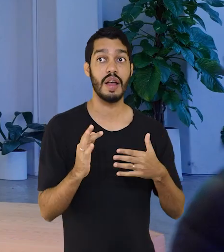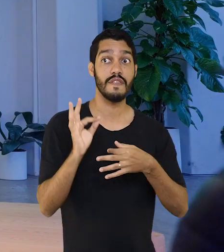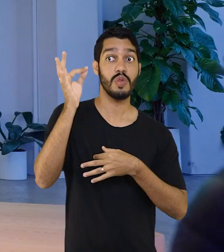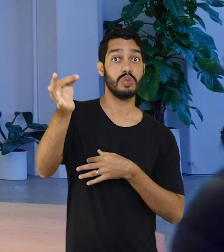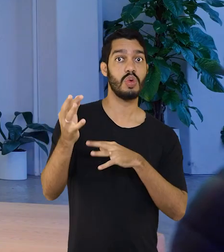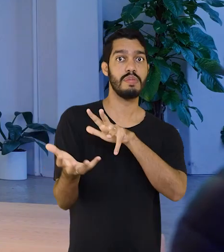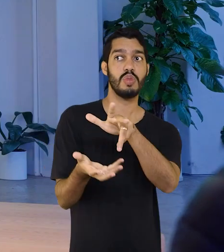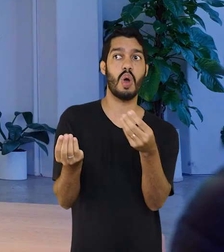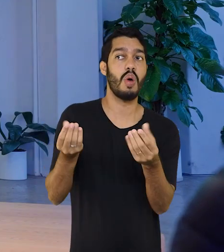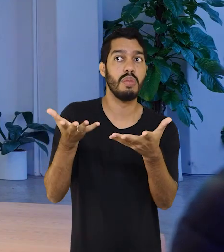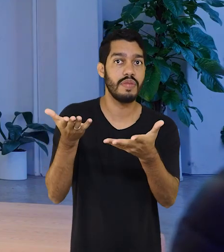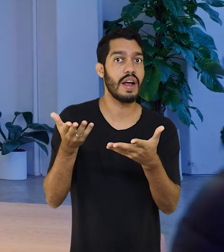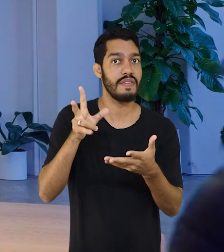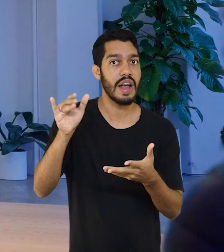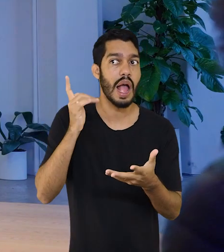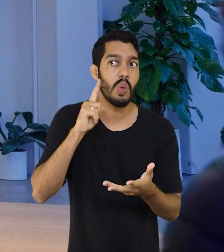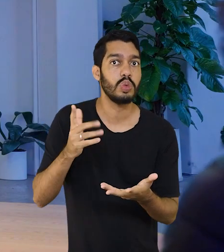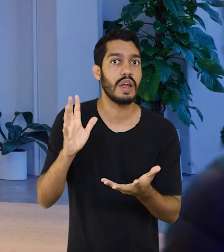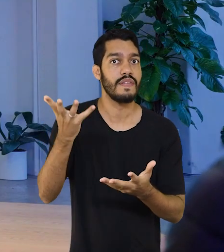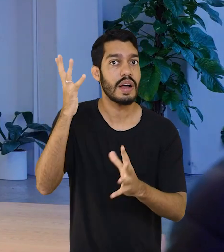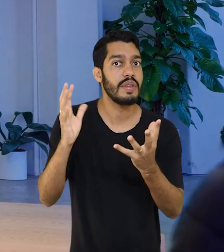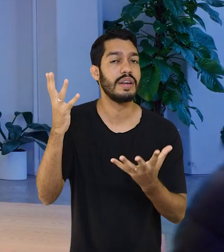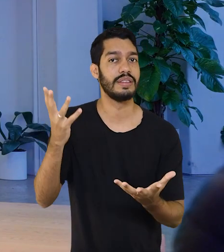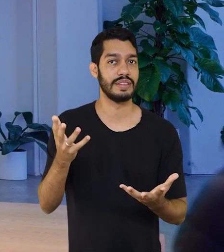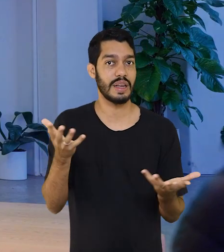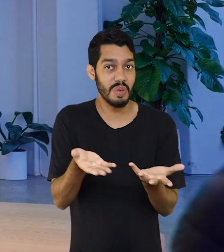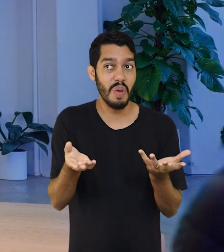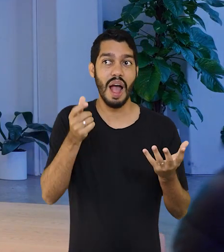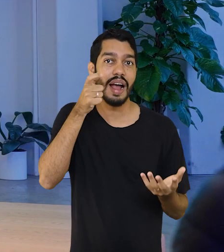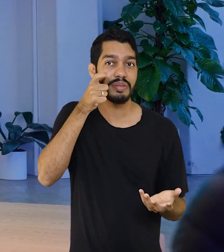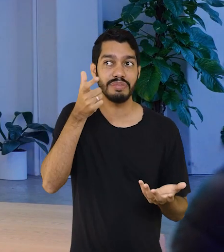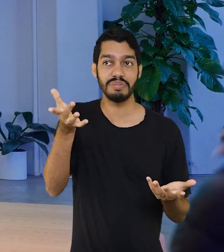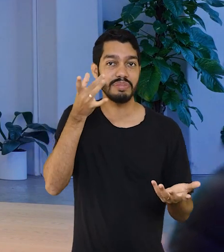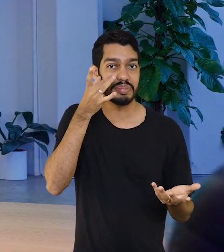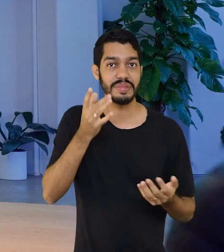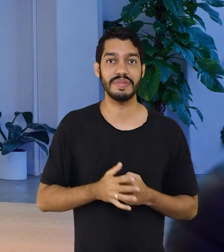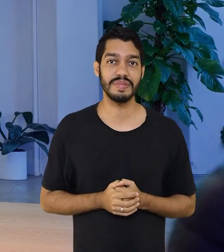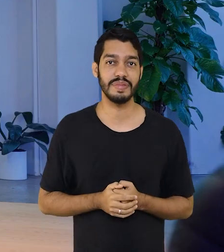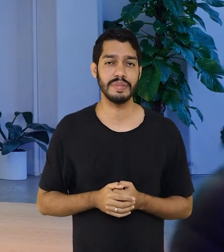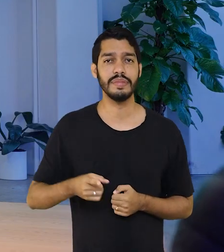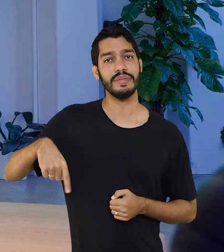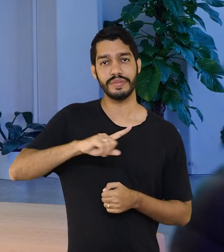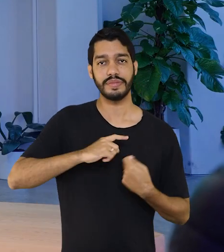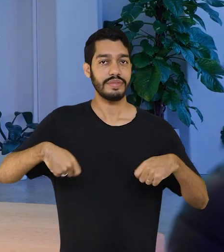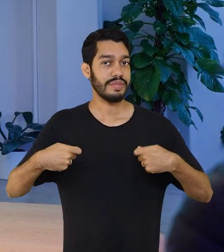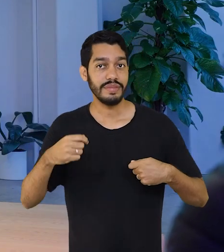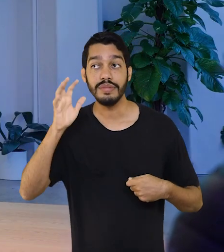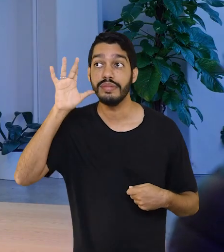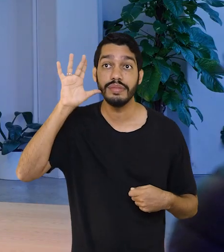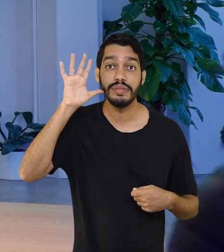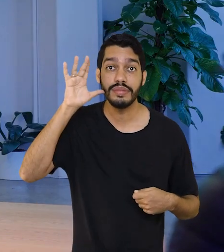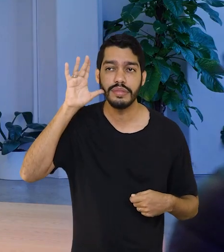mundo ia, enfim. Hoje está muito mais claro. Então, a nossa visão é... Assim, tem uma frase do Jeff Bezos que eu gosto muito, que assim, é você pensar naquilo